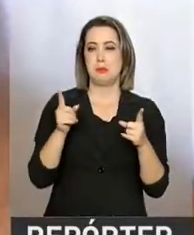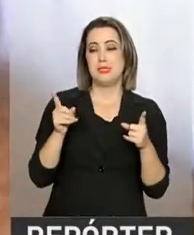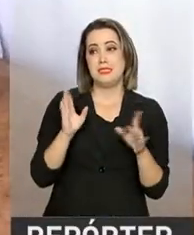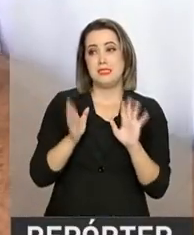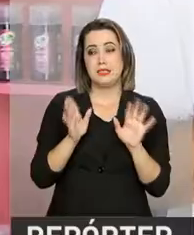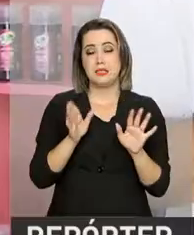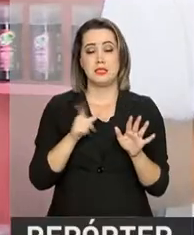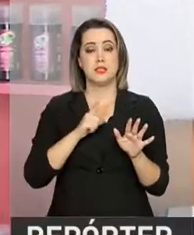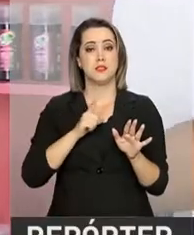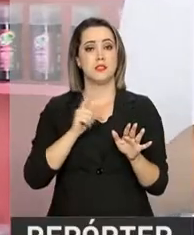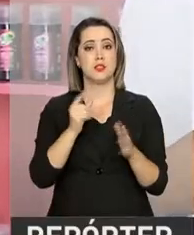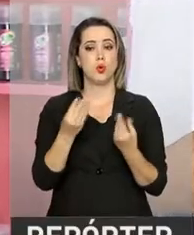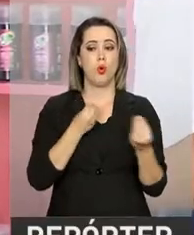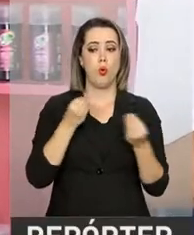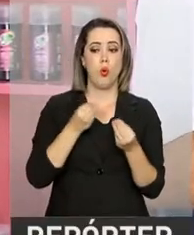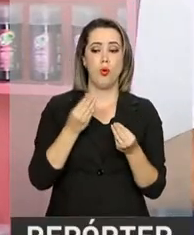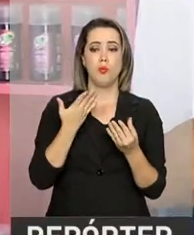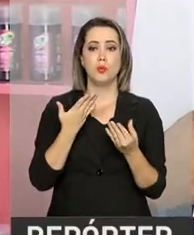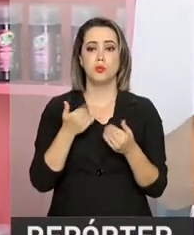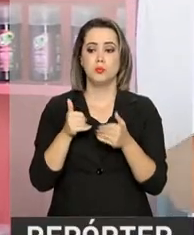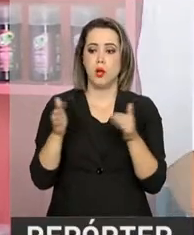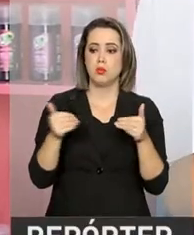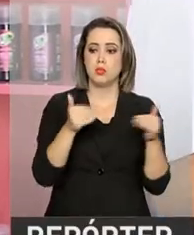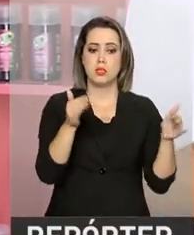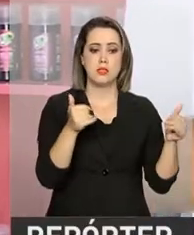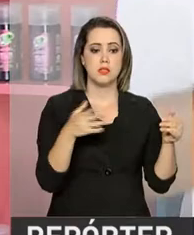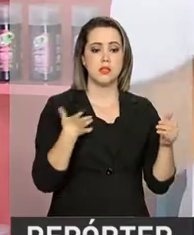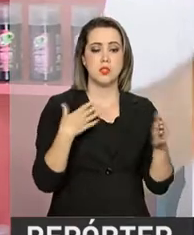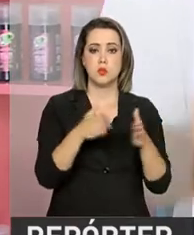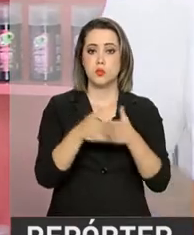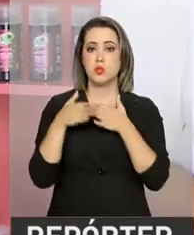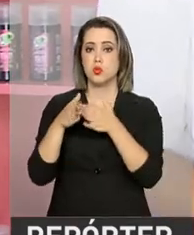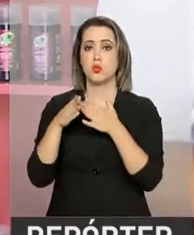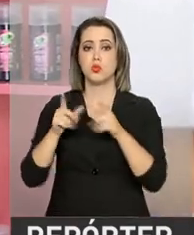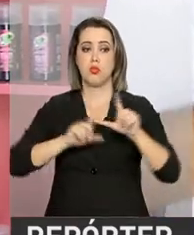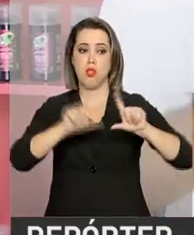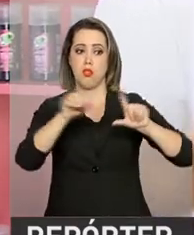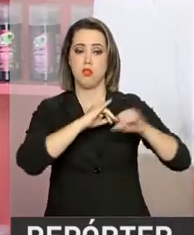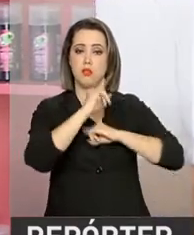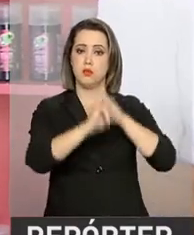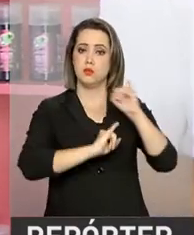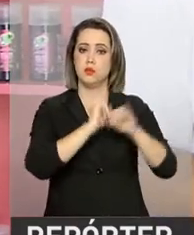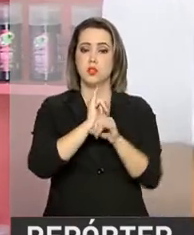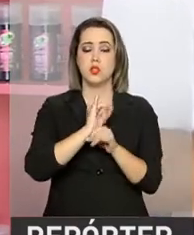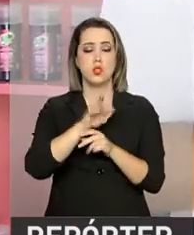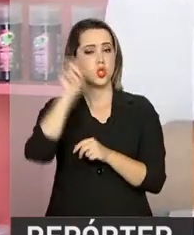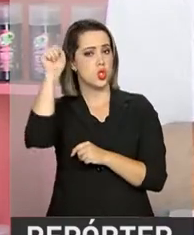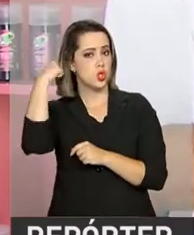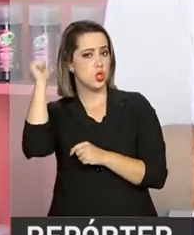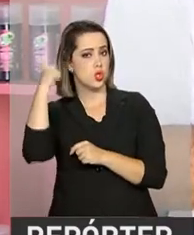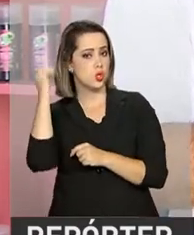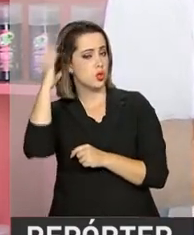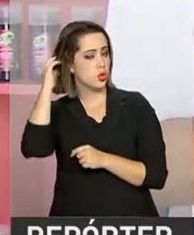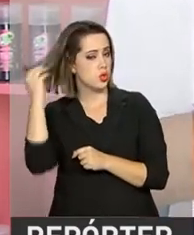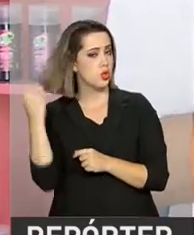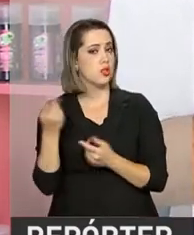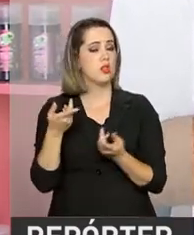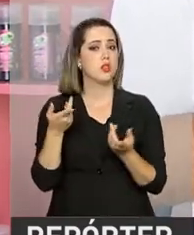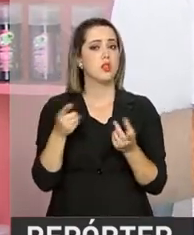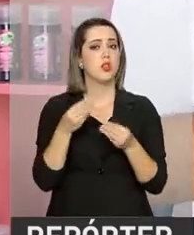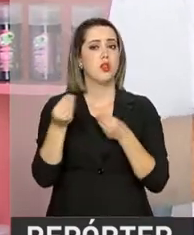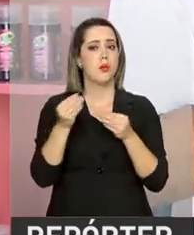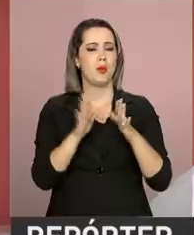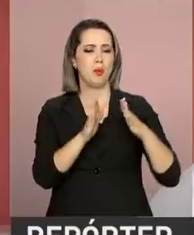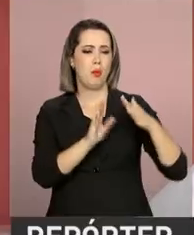problema como atender aos crescentes pedidos de sua loja virtual de tintas para cabelo com a estrutura de uma pequena